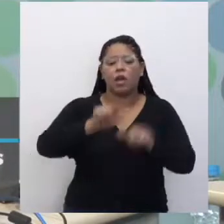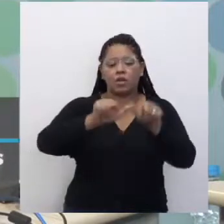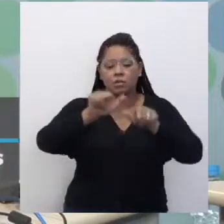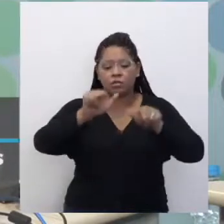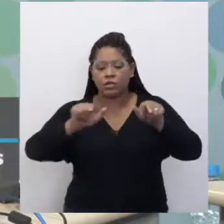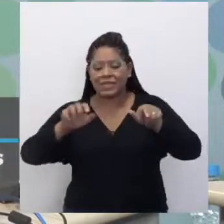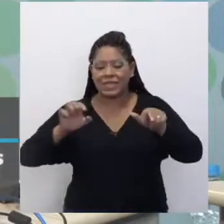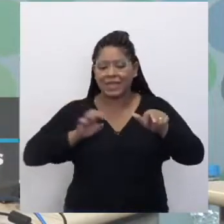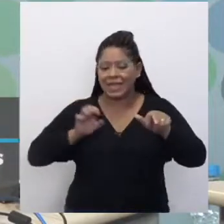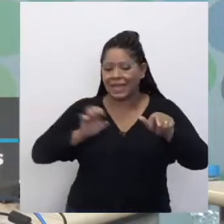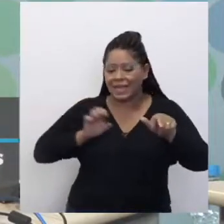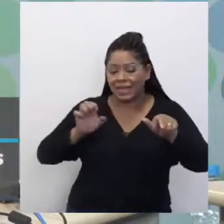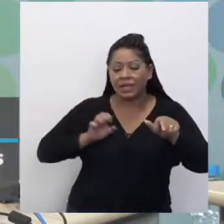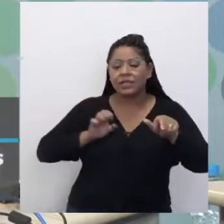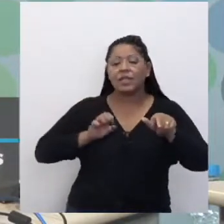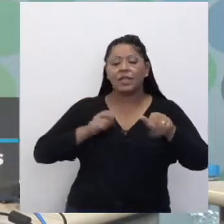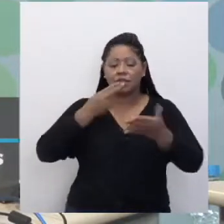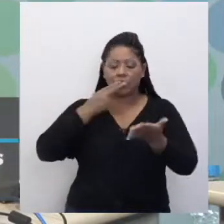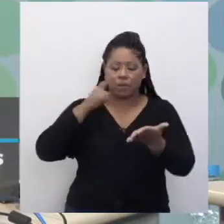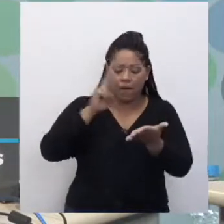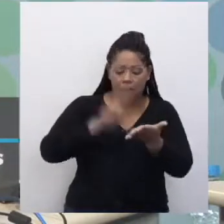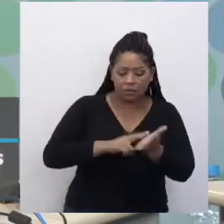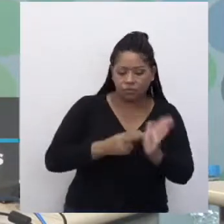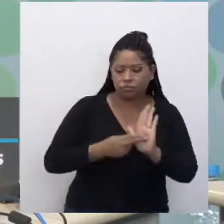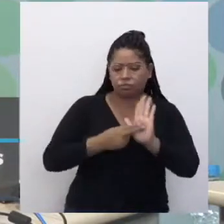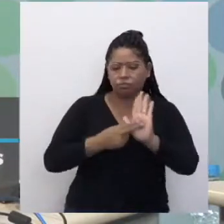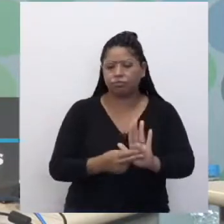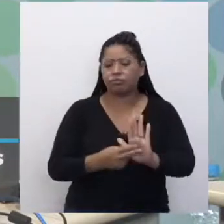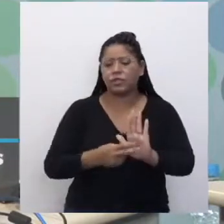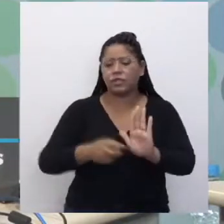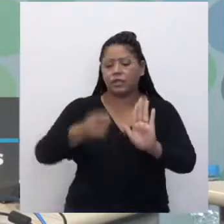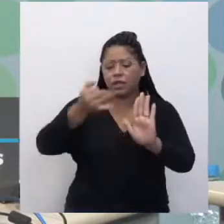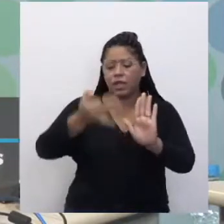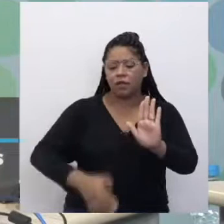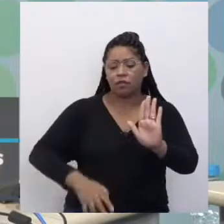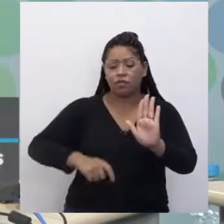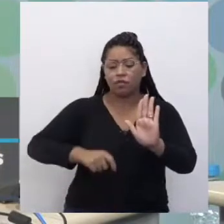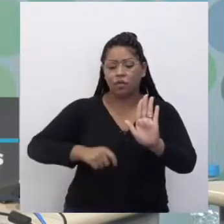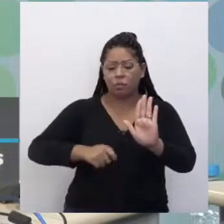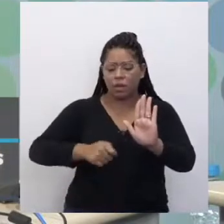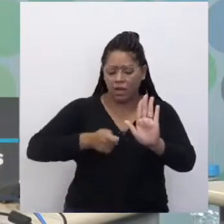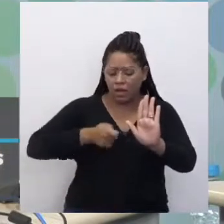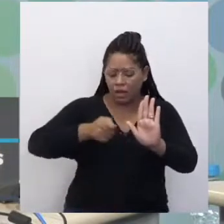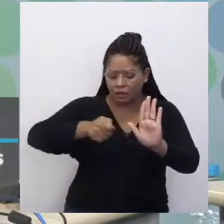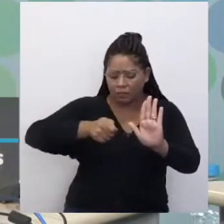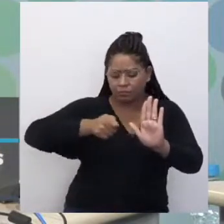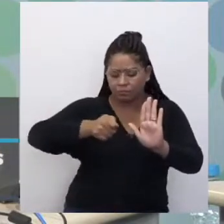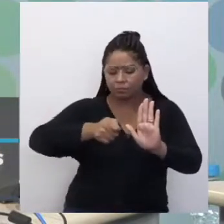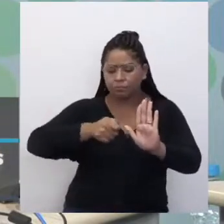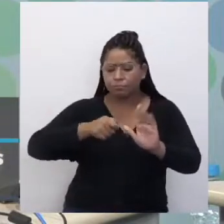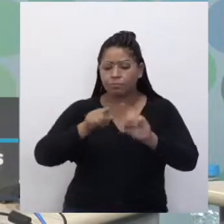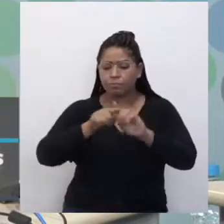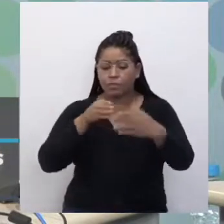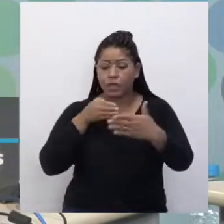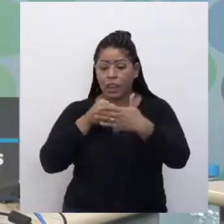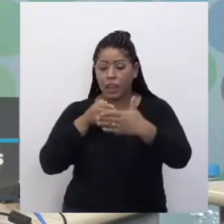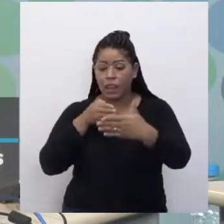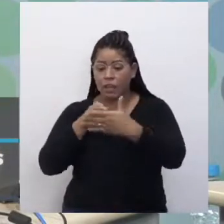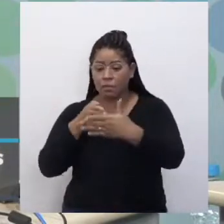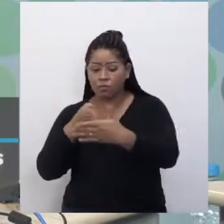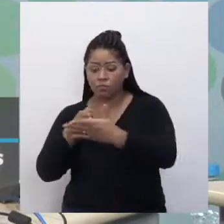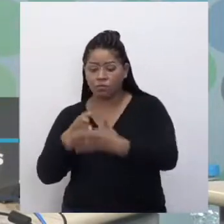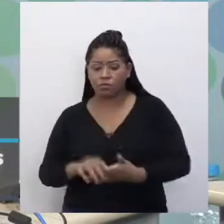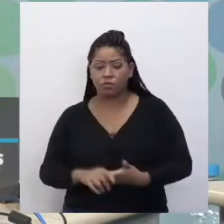estabelecer regras, limites para o exercício desse poder do rei aí, tá? Então, não só na Inglaterra, como em outros países